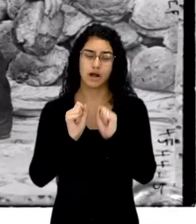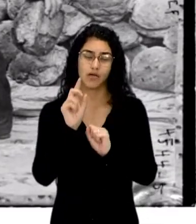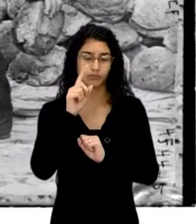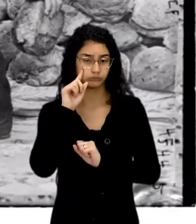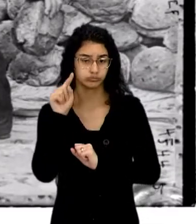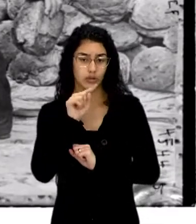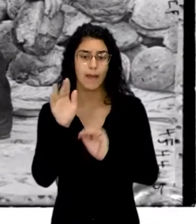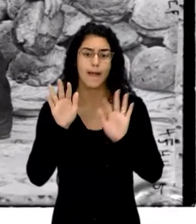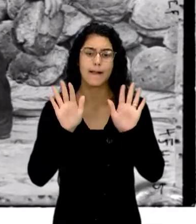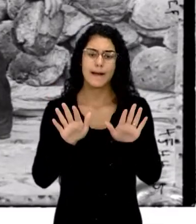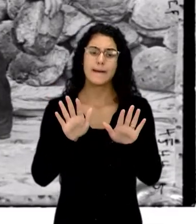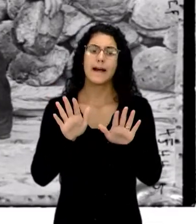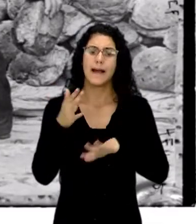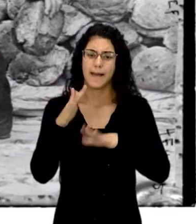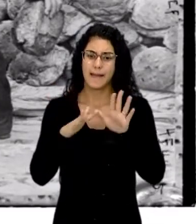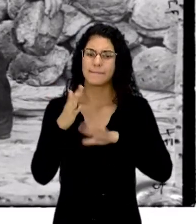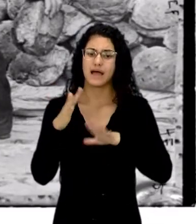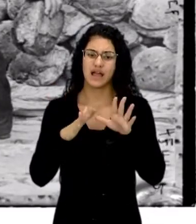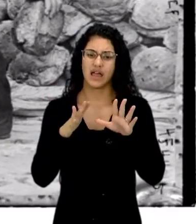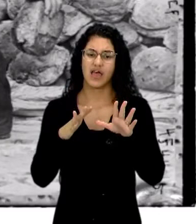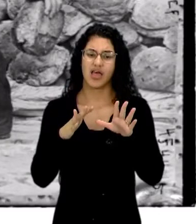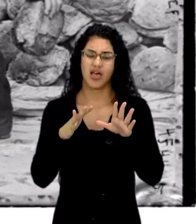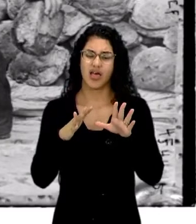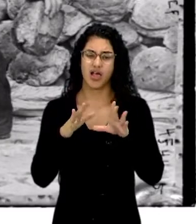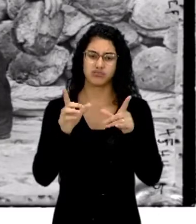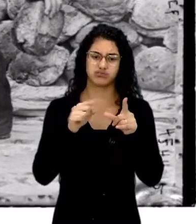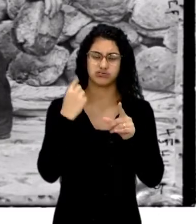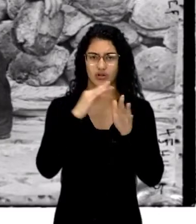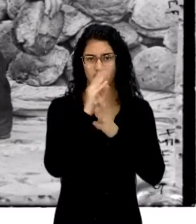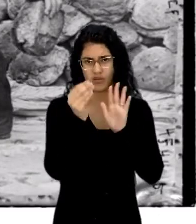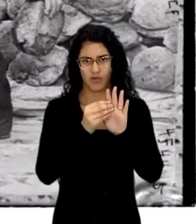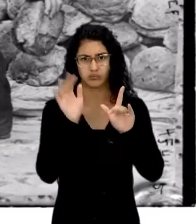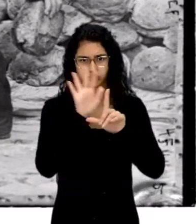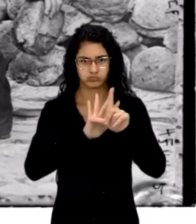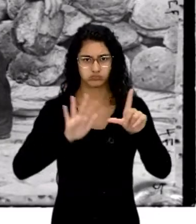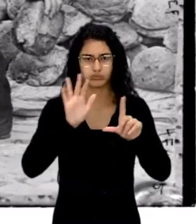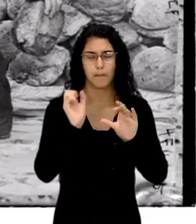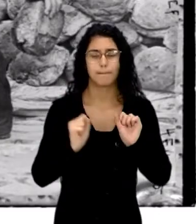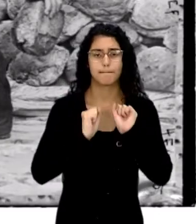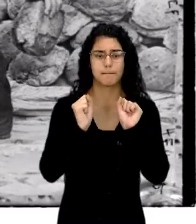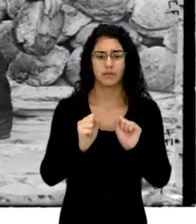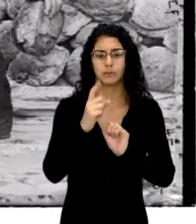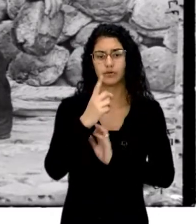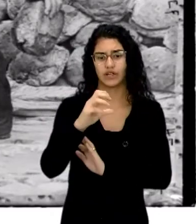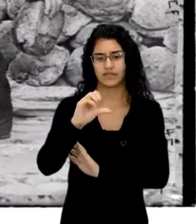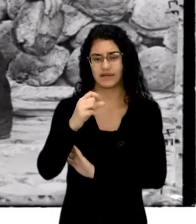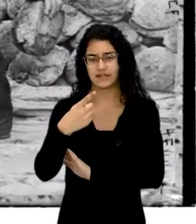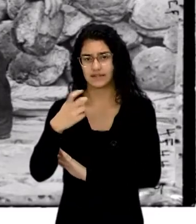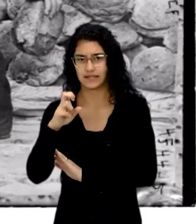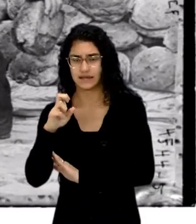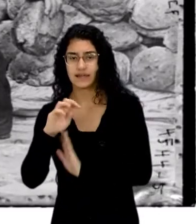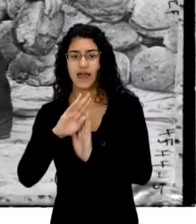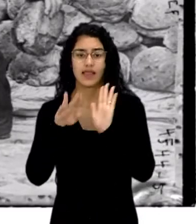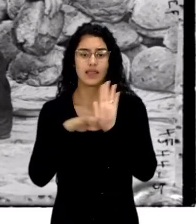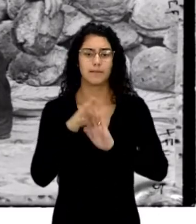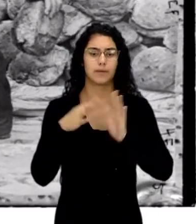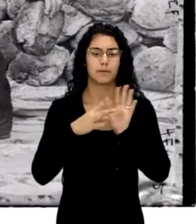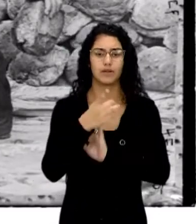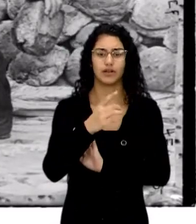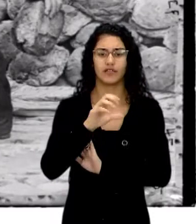mas ela é bem mais flexível do que o que a gente colocou aqui no quadro. A gente pode pegar aqui 1915 até mais